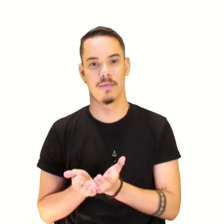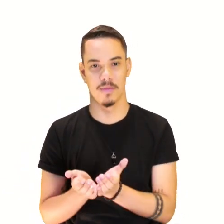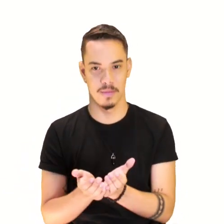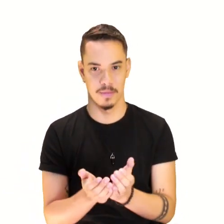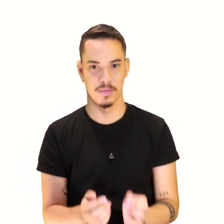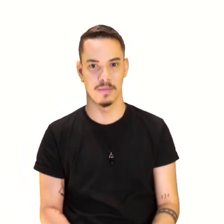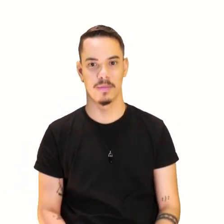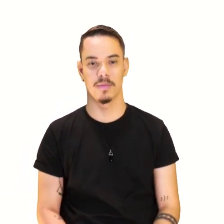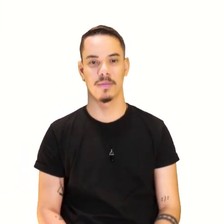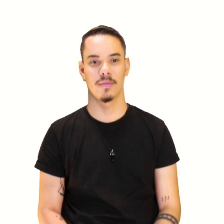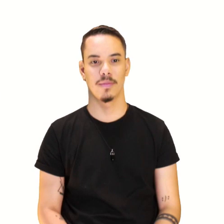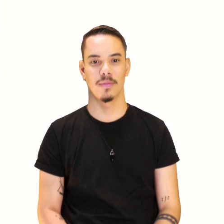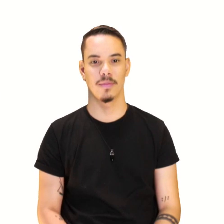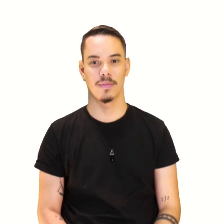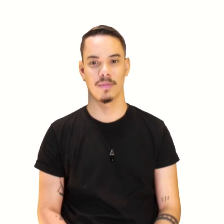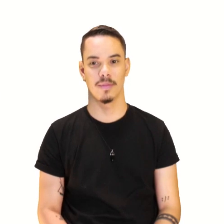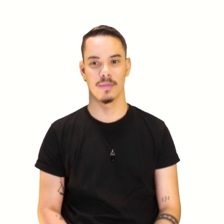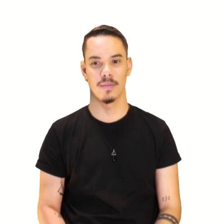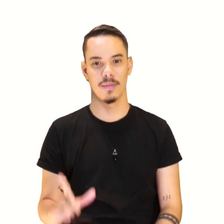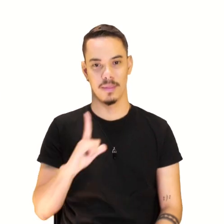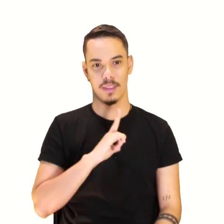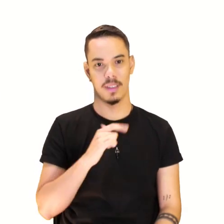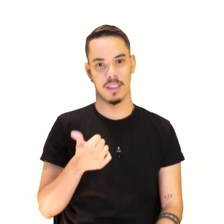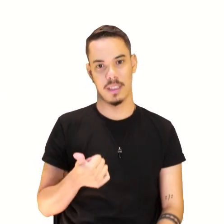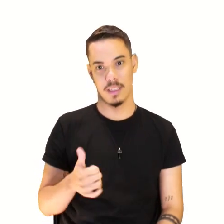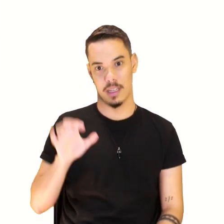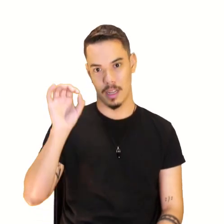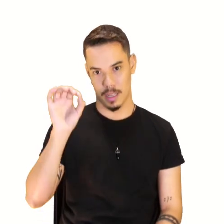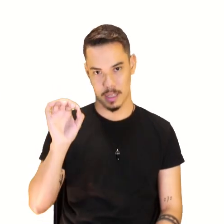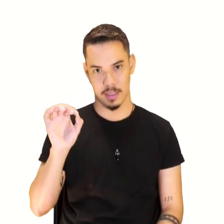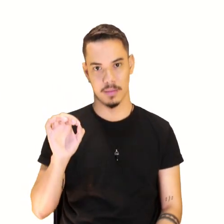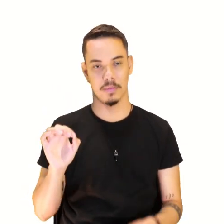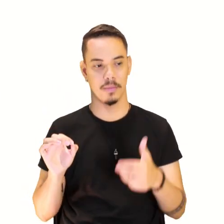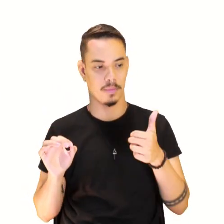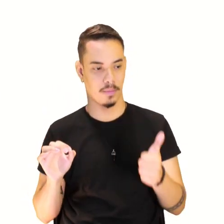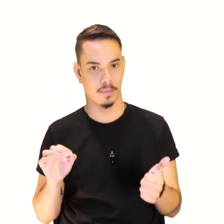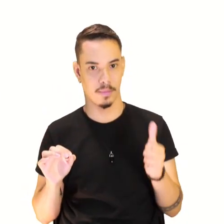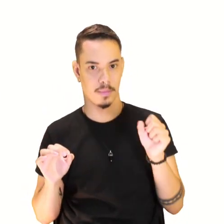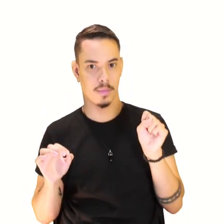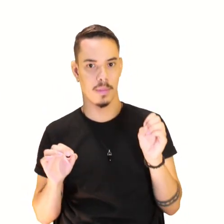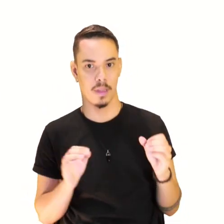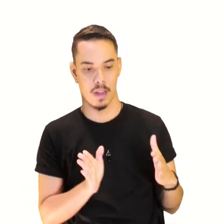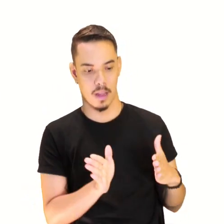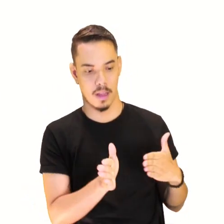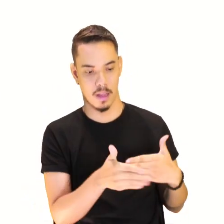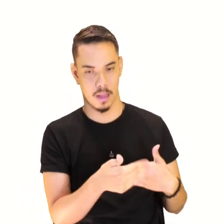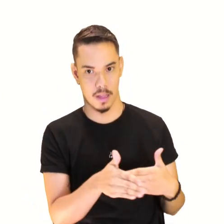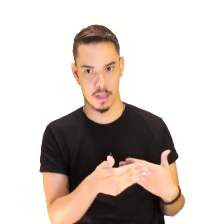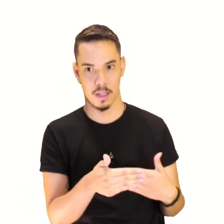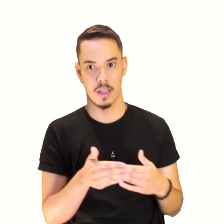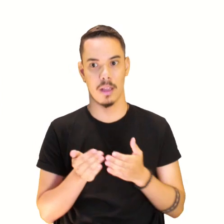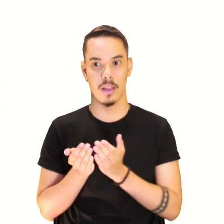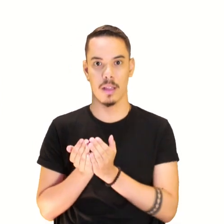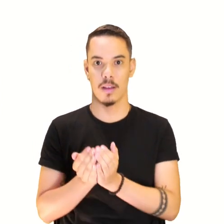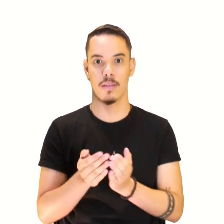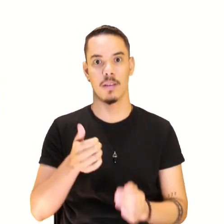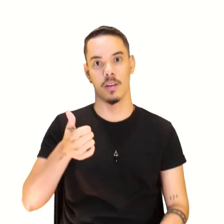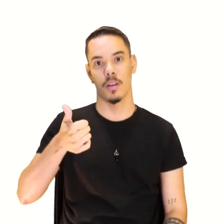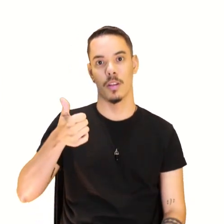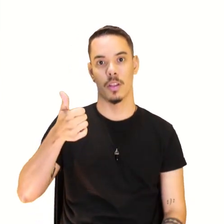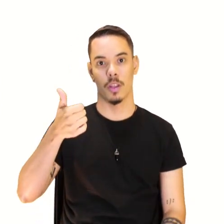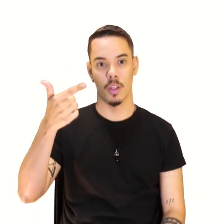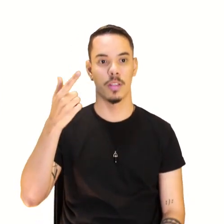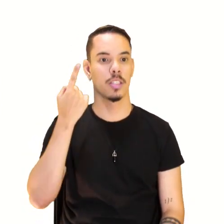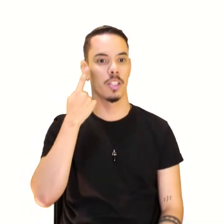então aqui a gente tem 10 guindastes carregam 180 caixas em um navio em 12 dias com